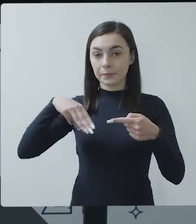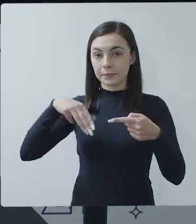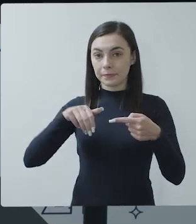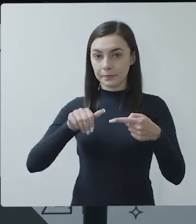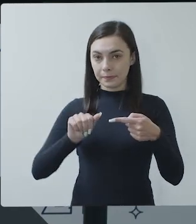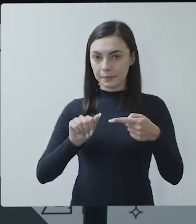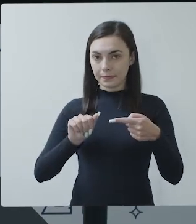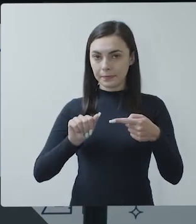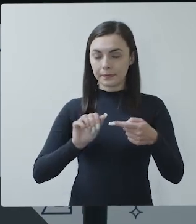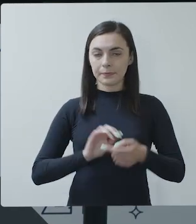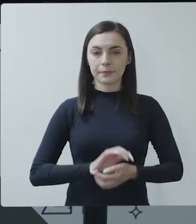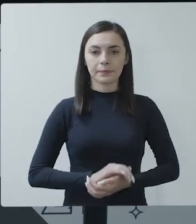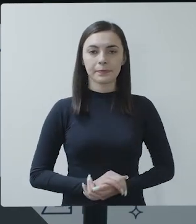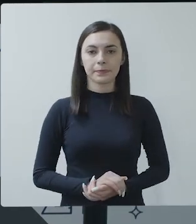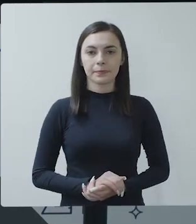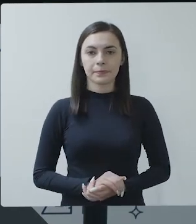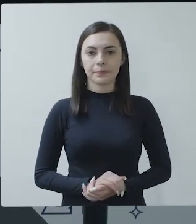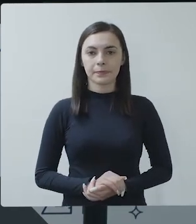Ma,